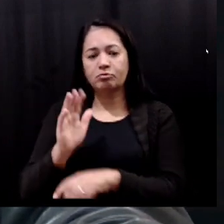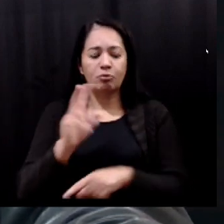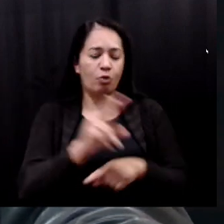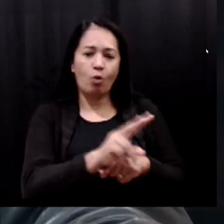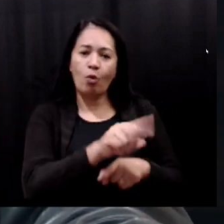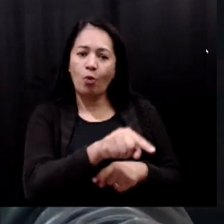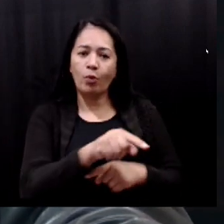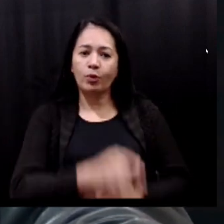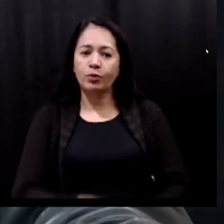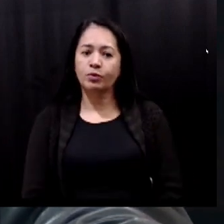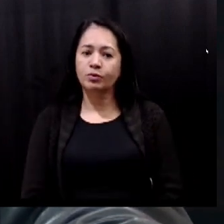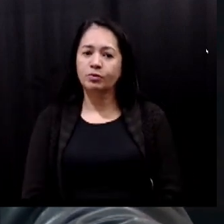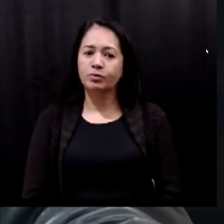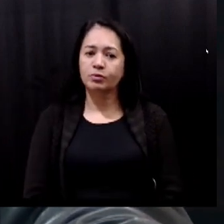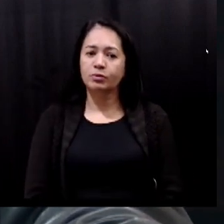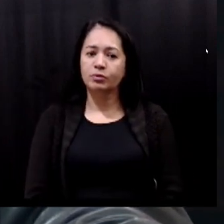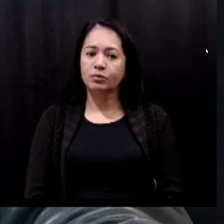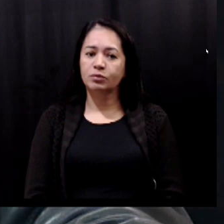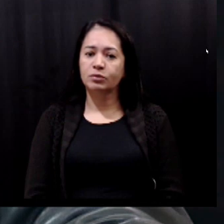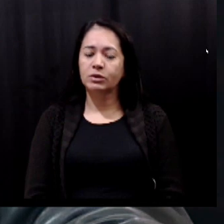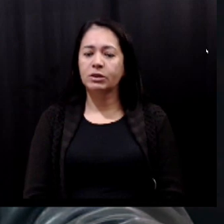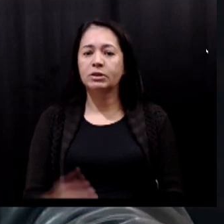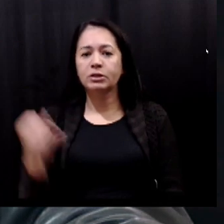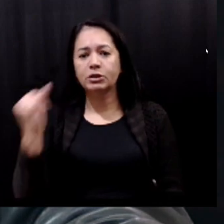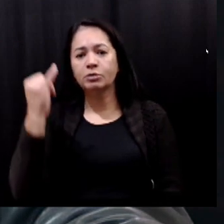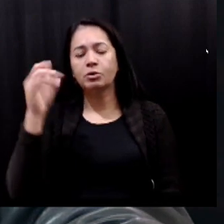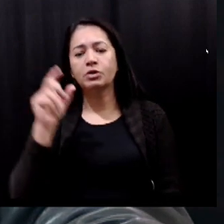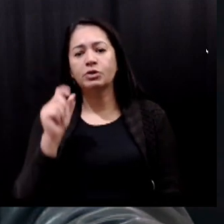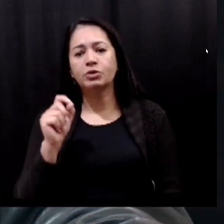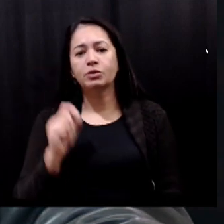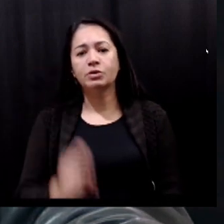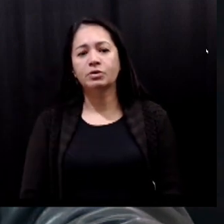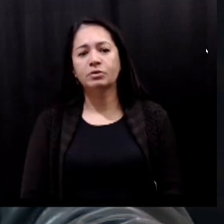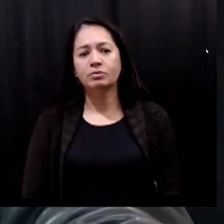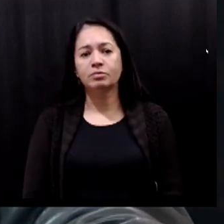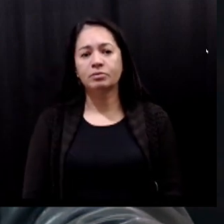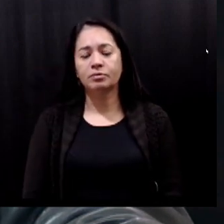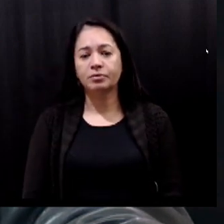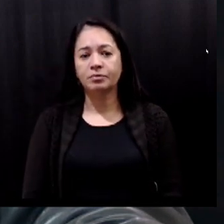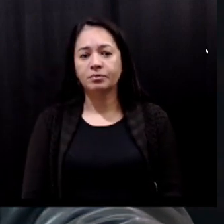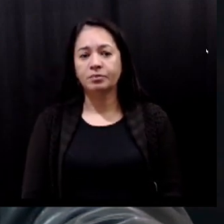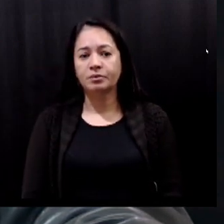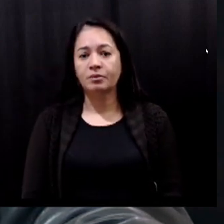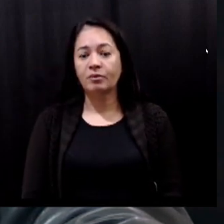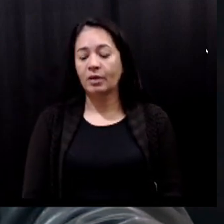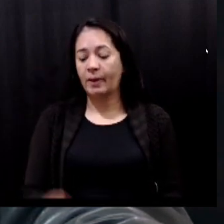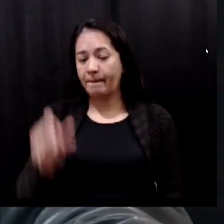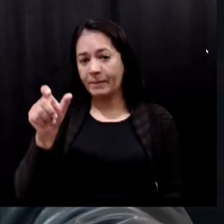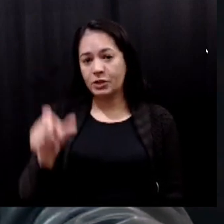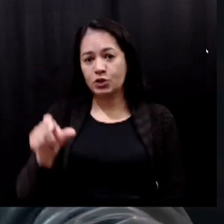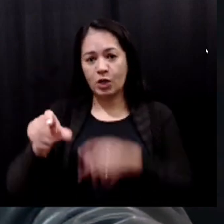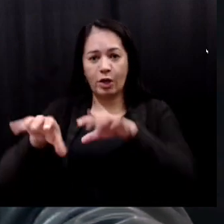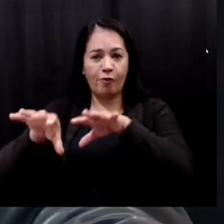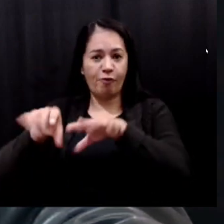E vale ressaltar, inclusive, que mesmo as pessoas que não tenham uma formação